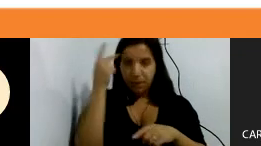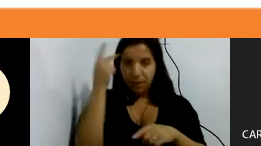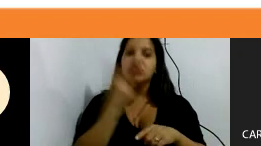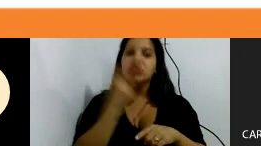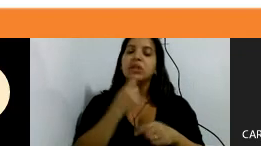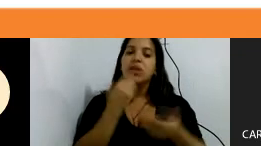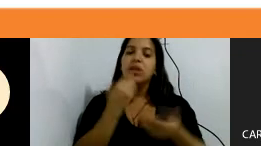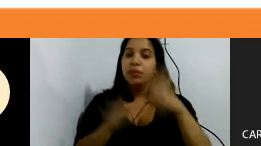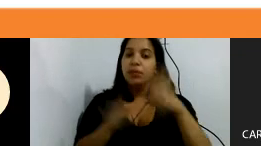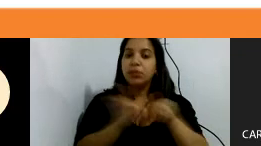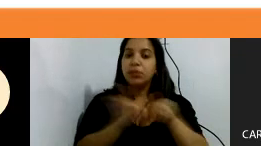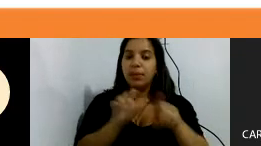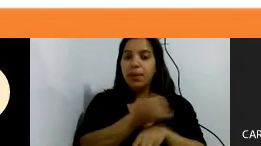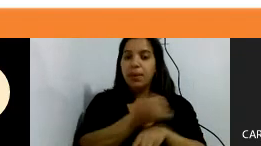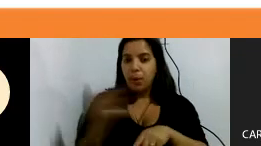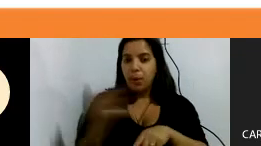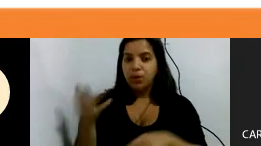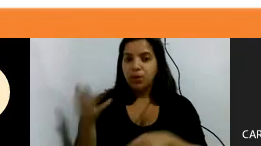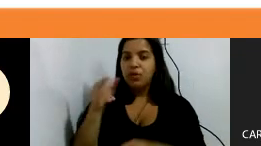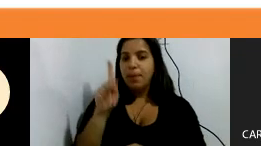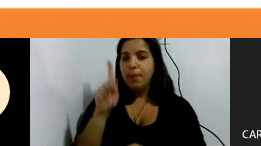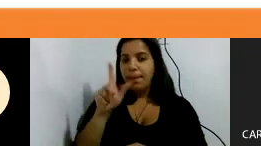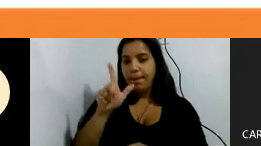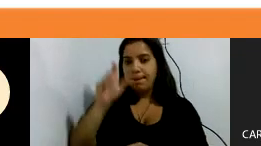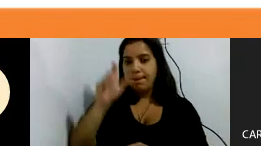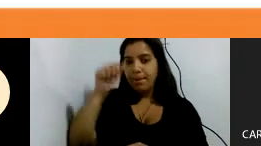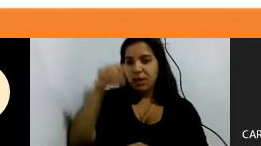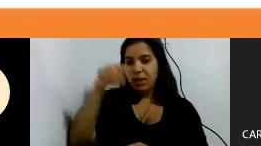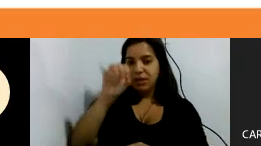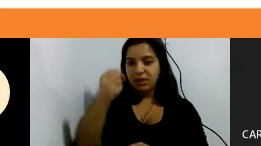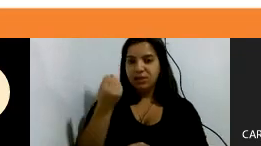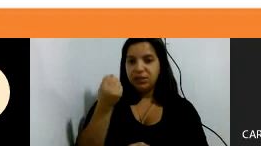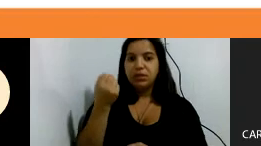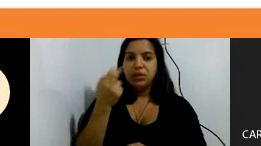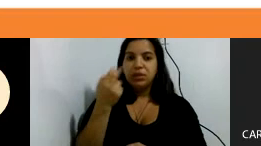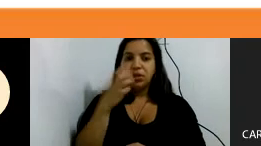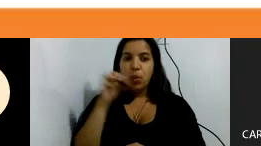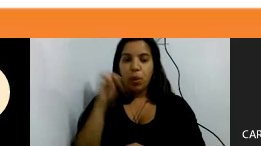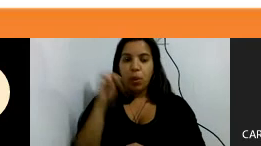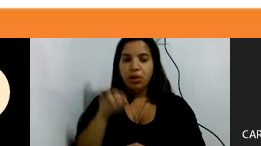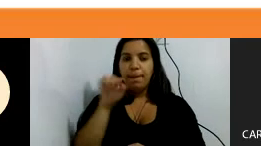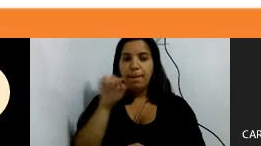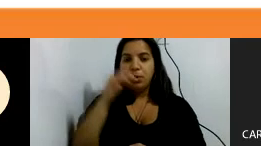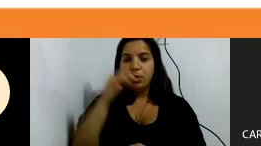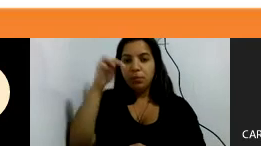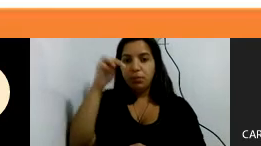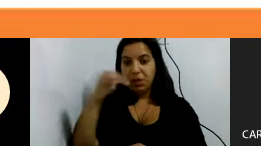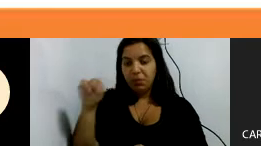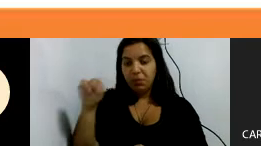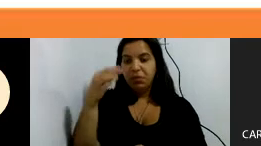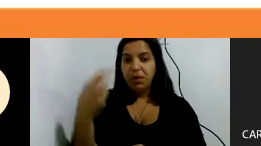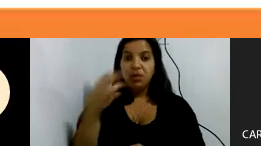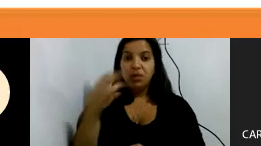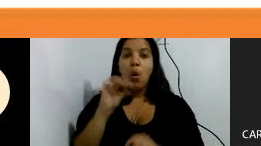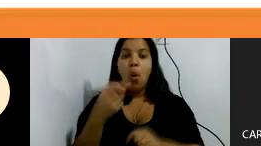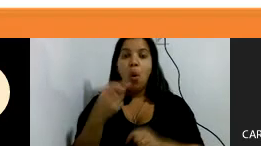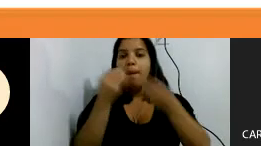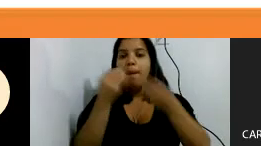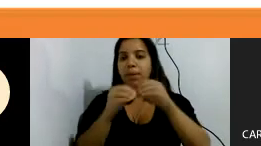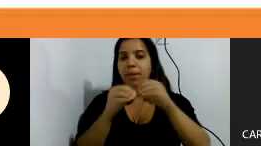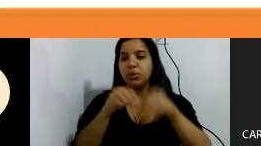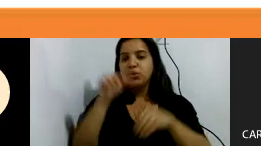sangramento e contagem de plaquetas inferior a 50 mil por milímetro cúbico, ou disfunção